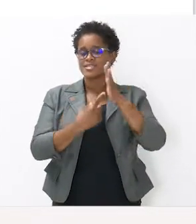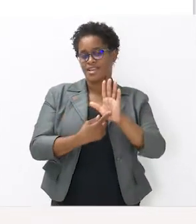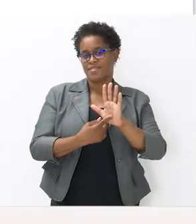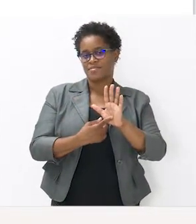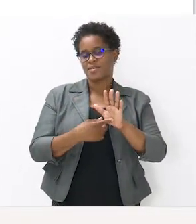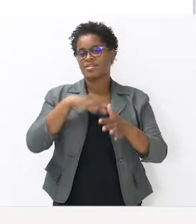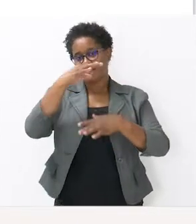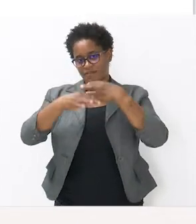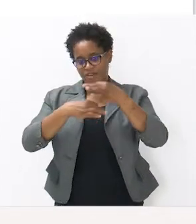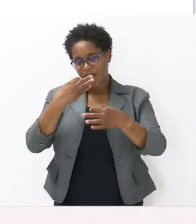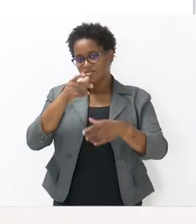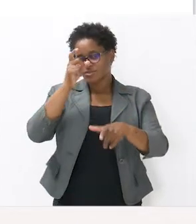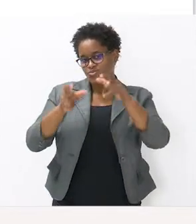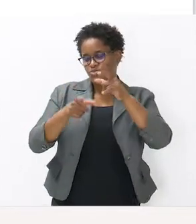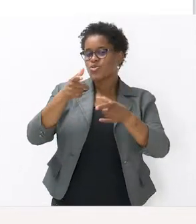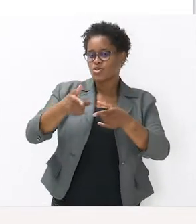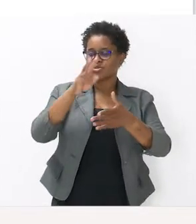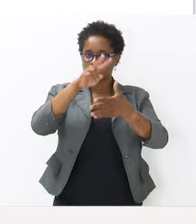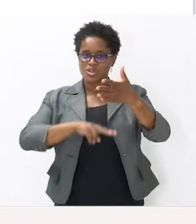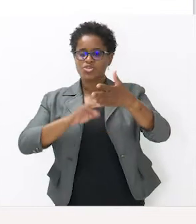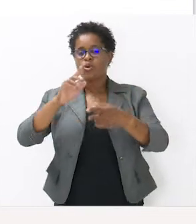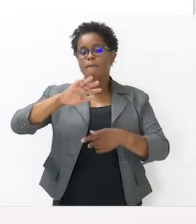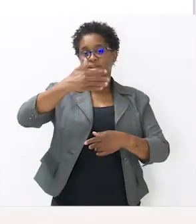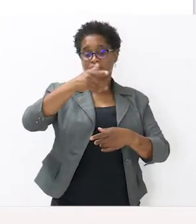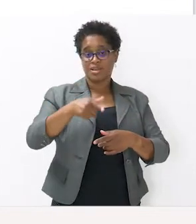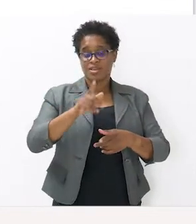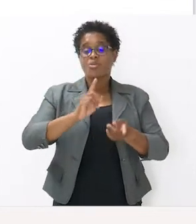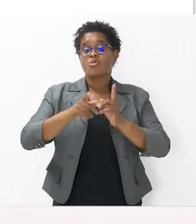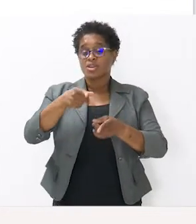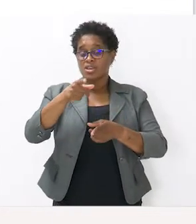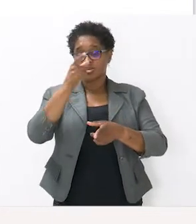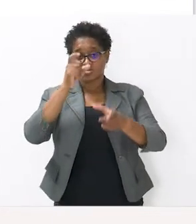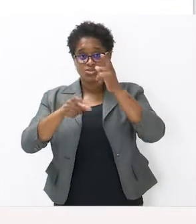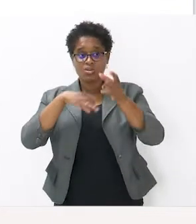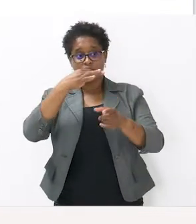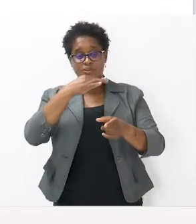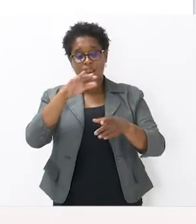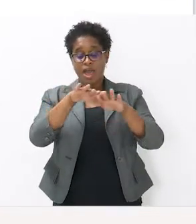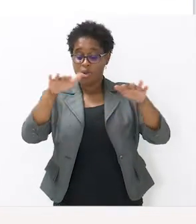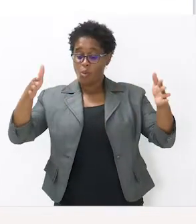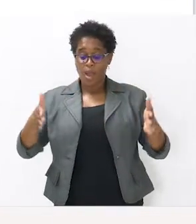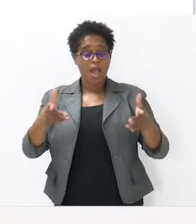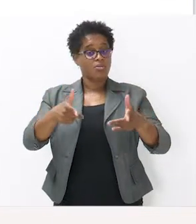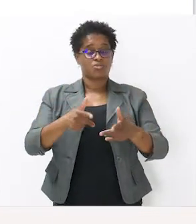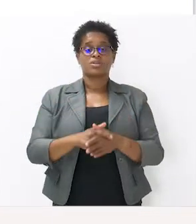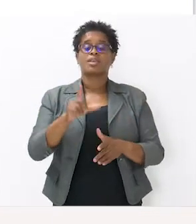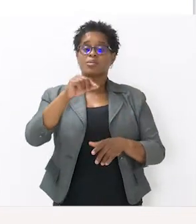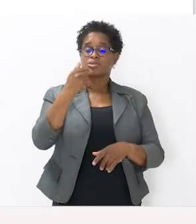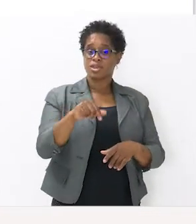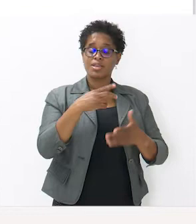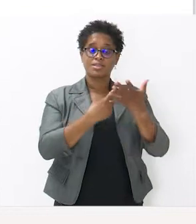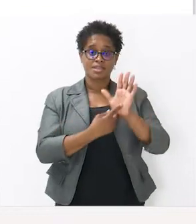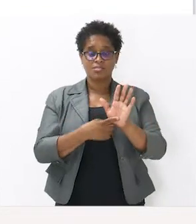exemplo de fala dos atores, que é o texto principal, aquilo que os atores vão dizer no palco. E temos exemplo